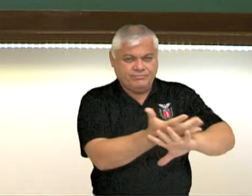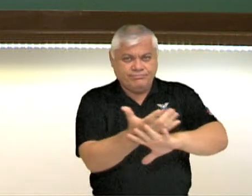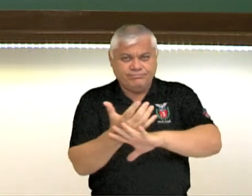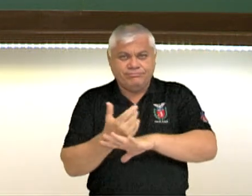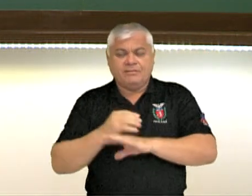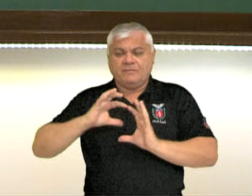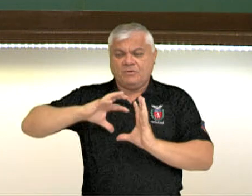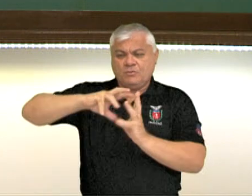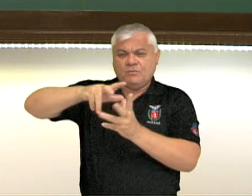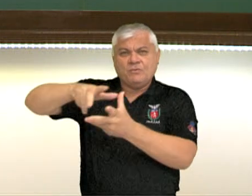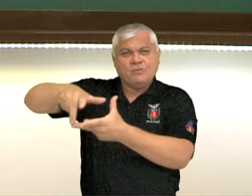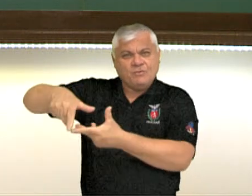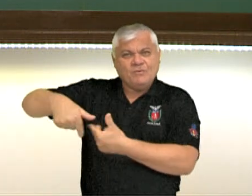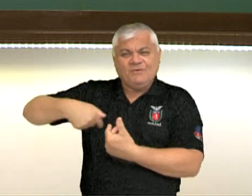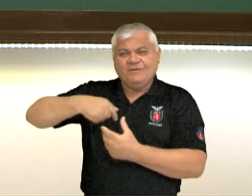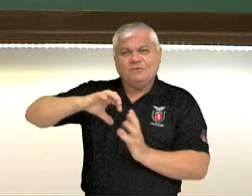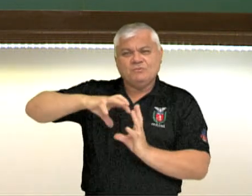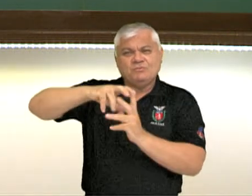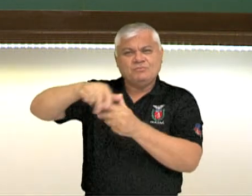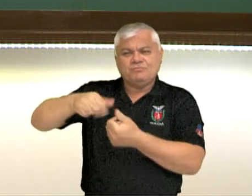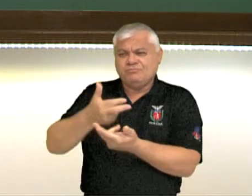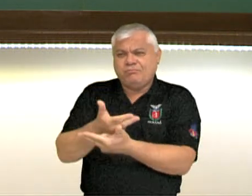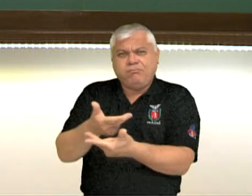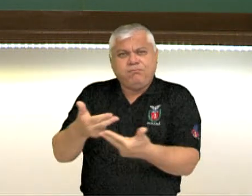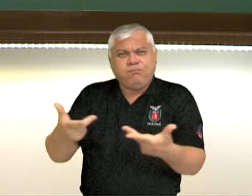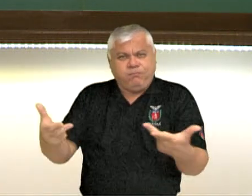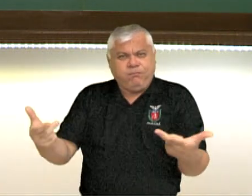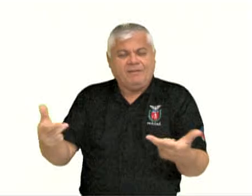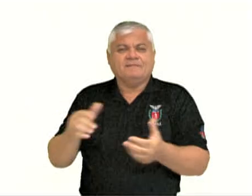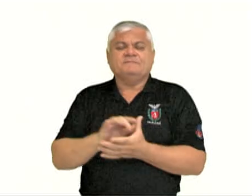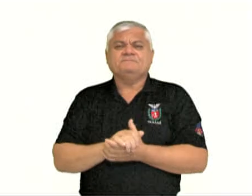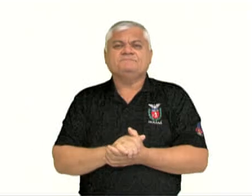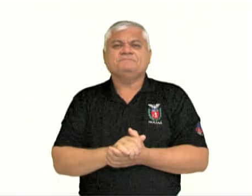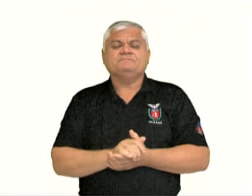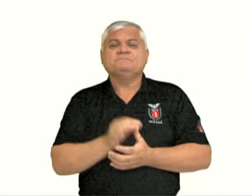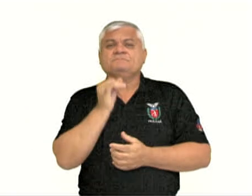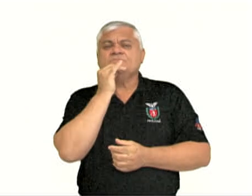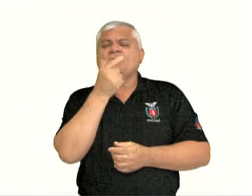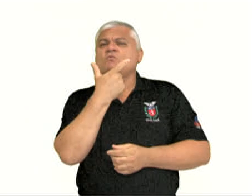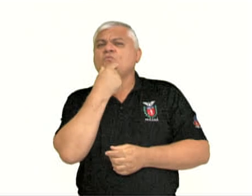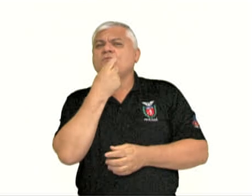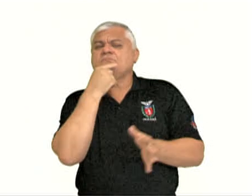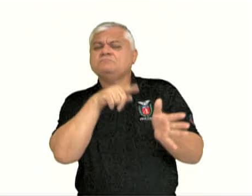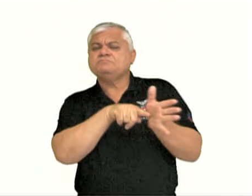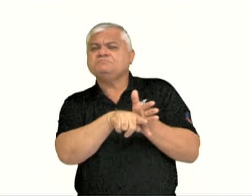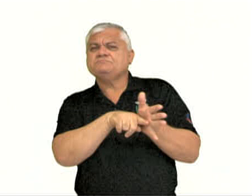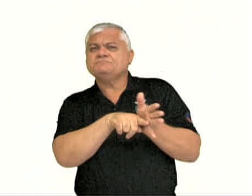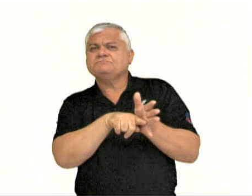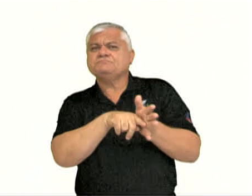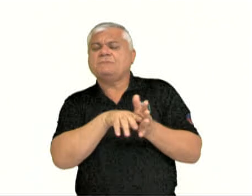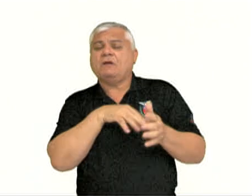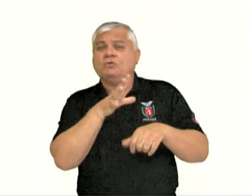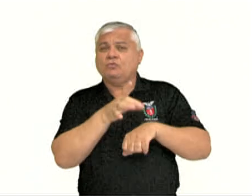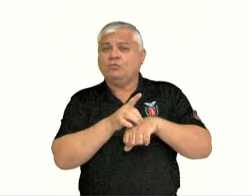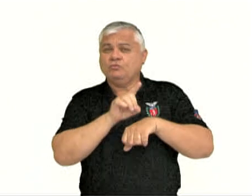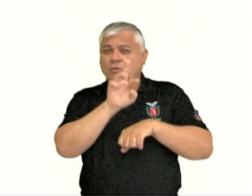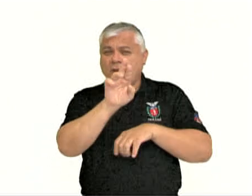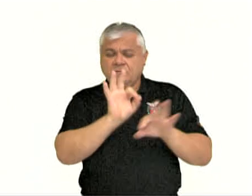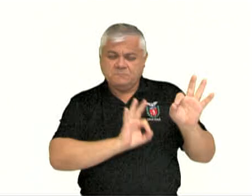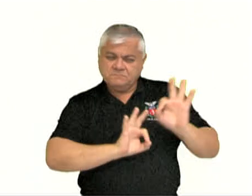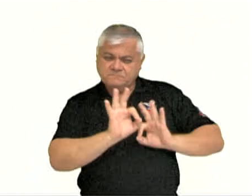ecossistema, com a ecologia dos ambientes. Um pesquisador que estava fazendo seu projeto de doutorado,